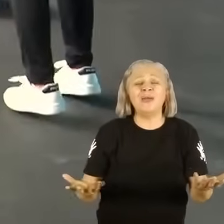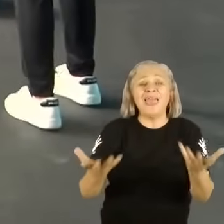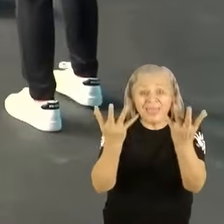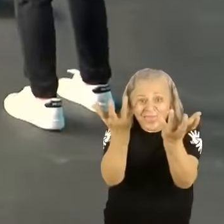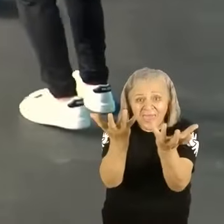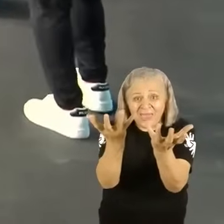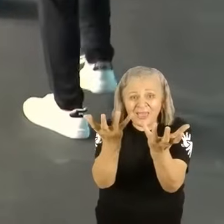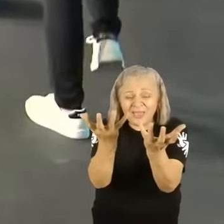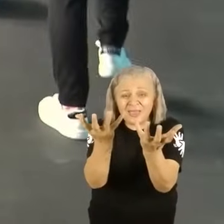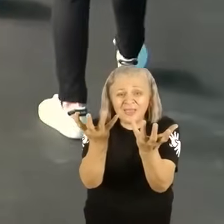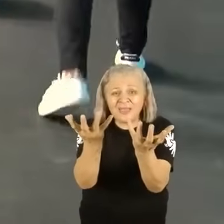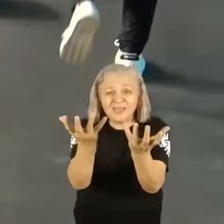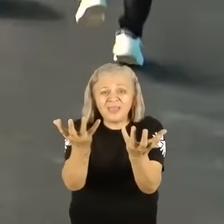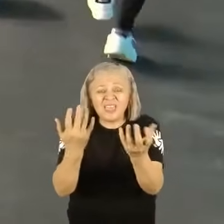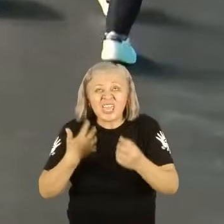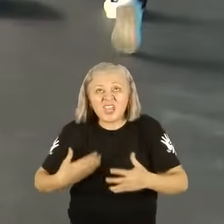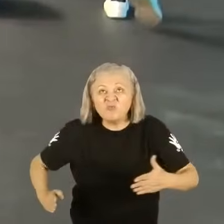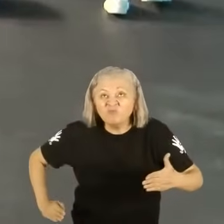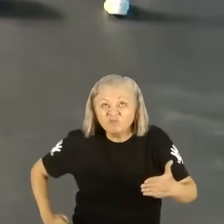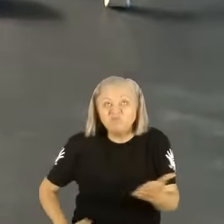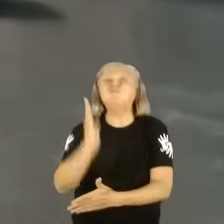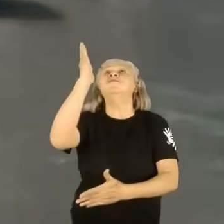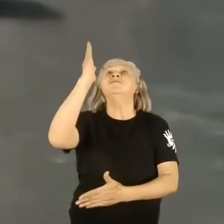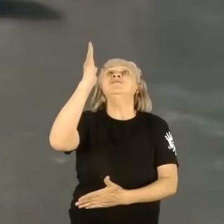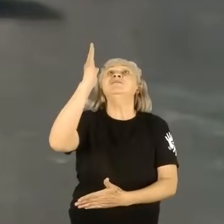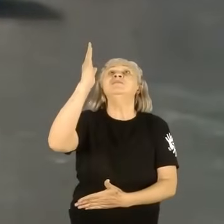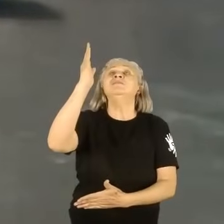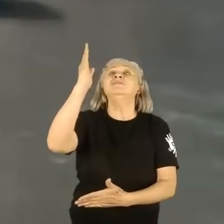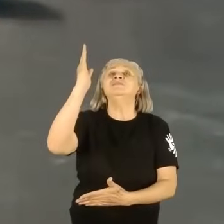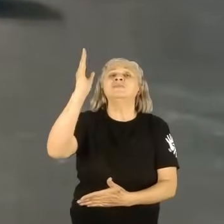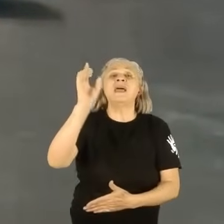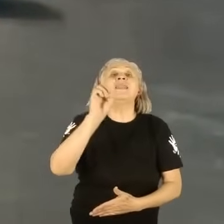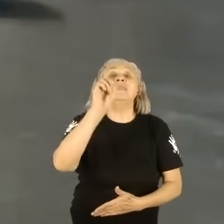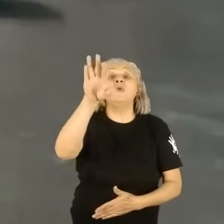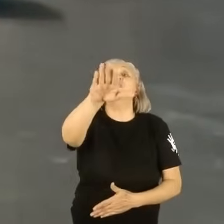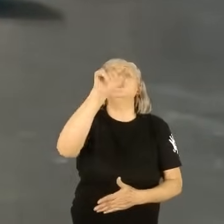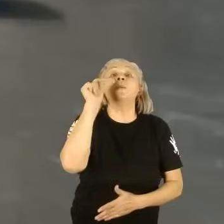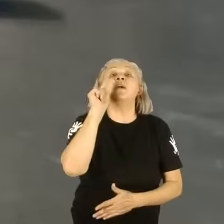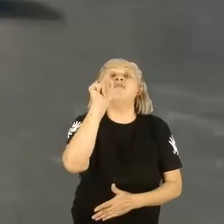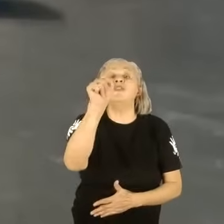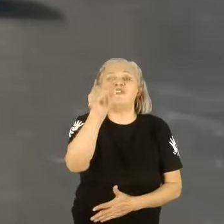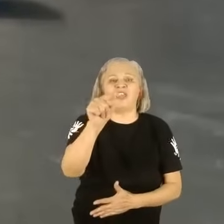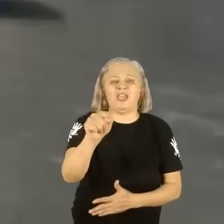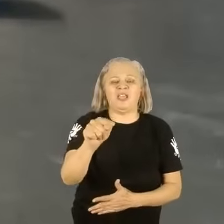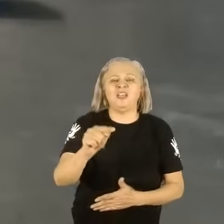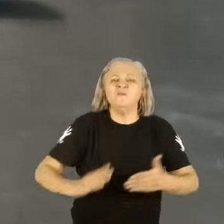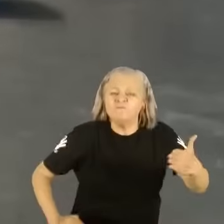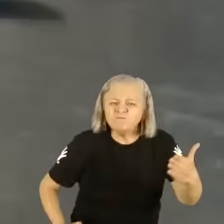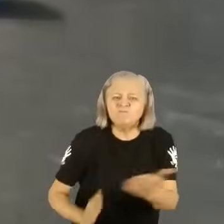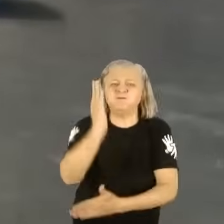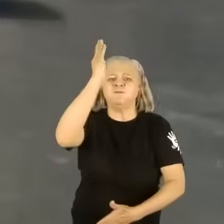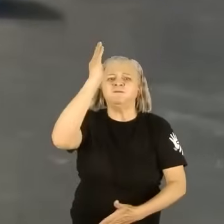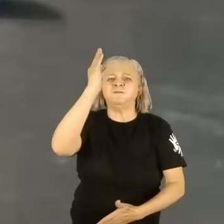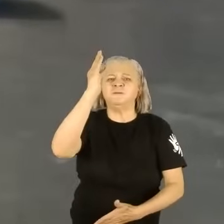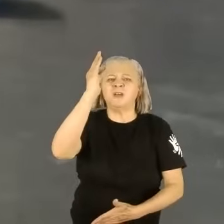Ela ouve uma palavra e diz: eu vou romper a multidão. Deus está te chamando hoje à noite para romper